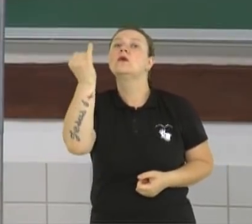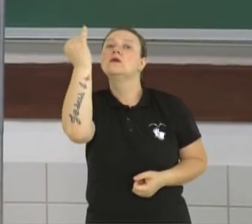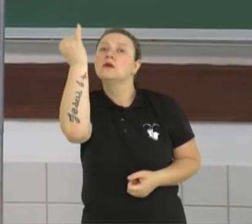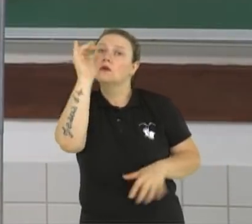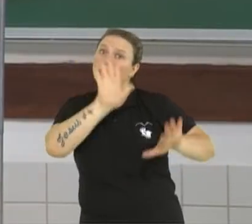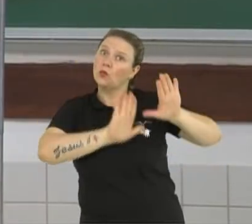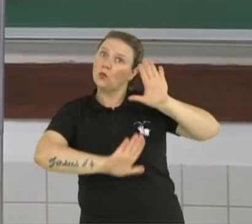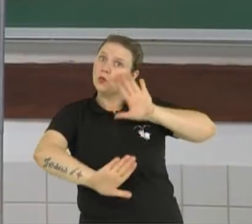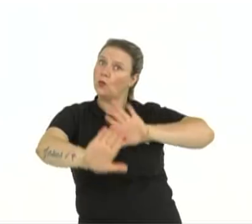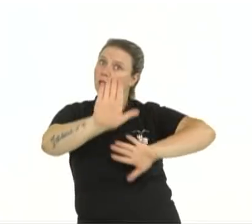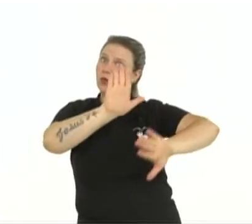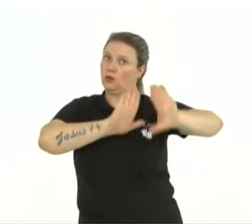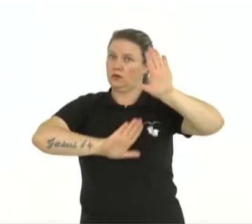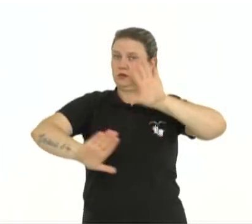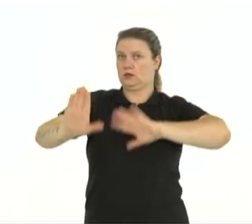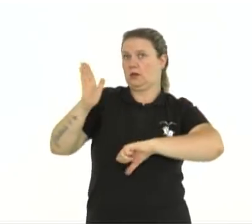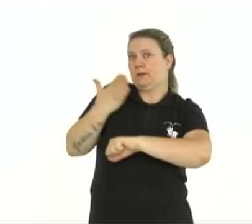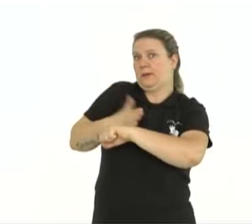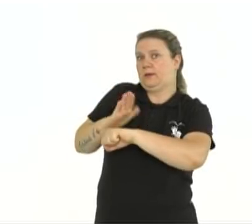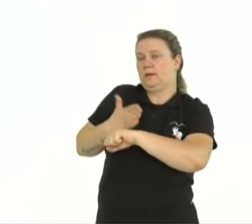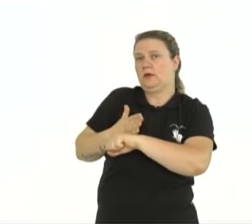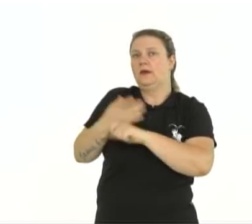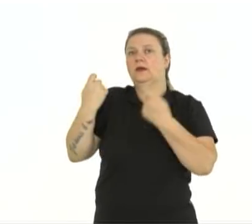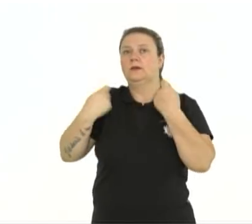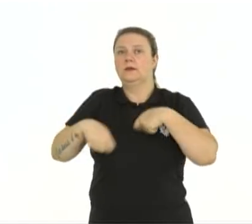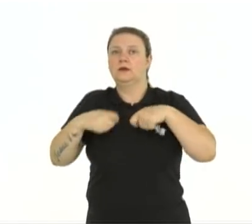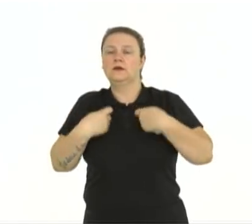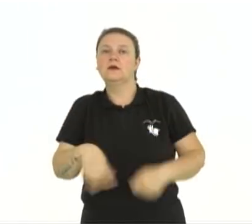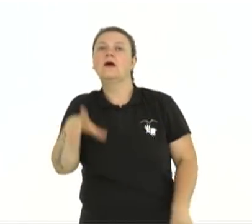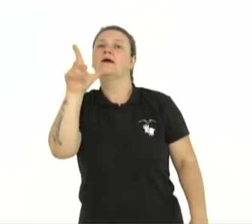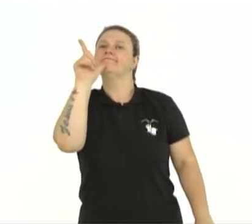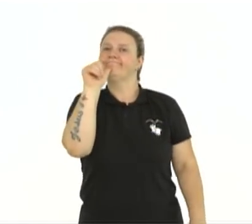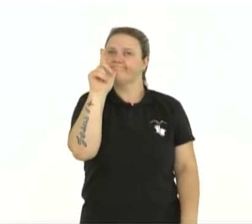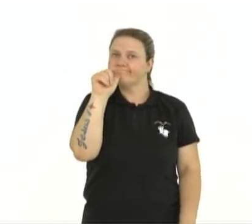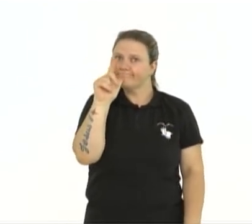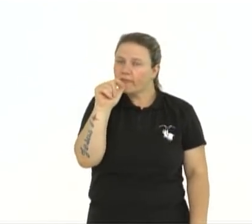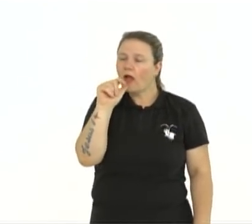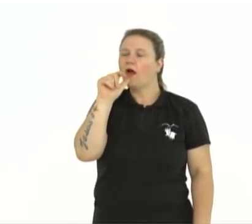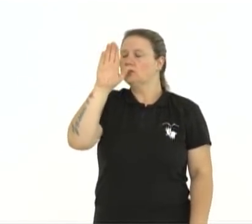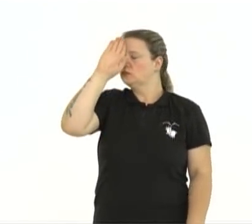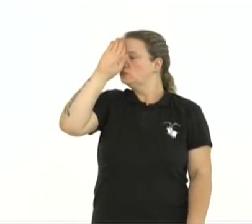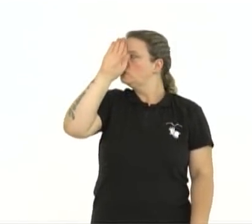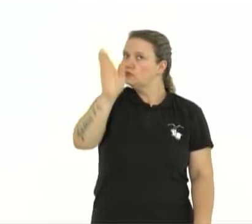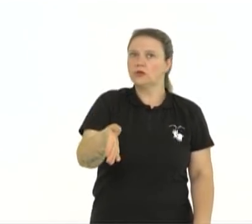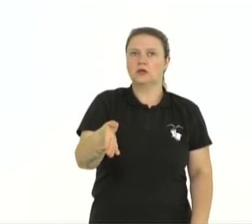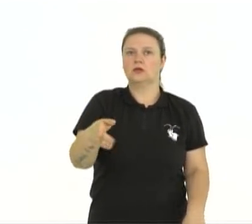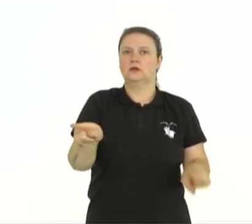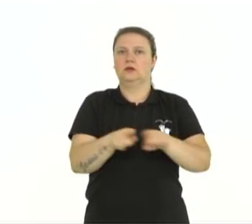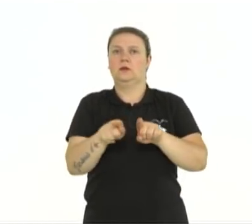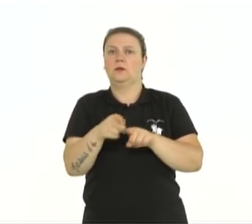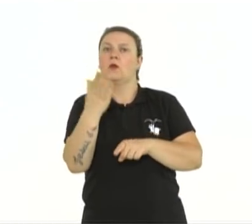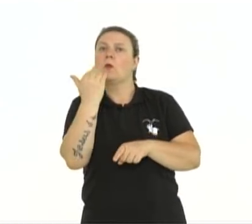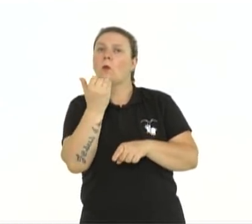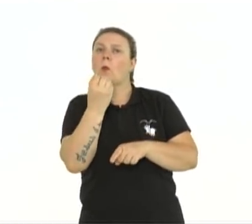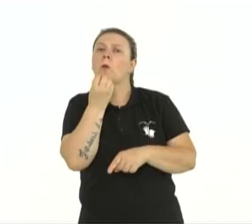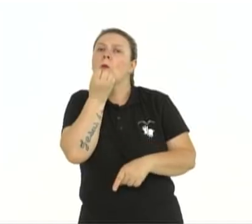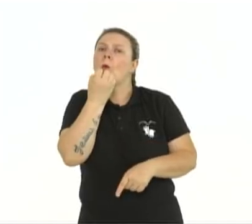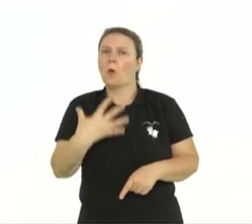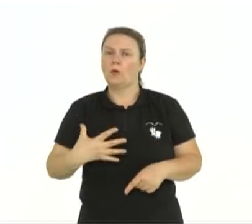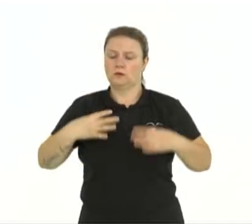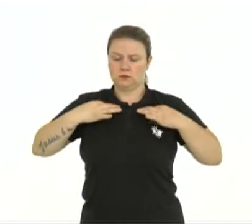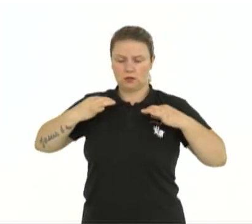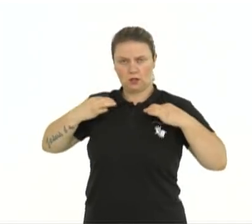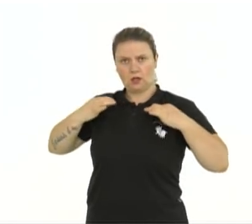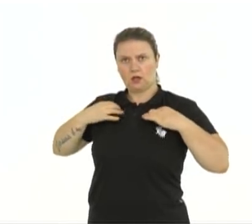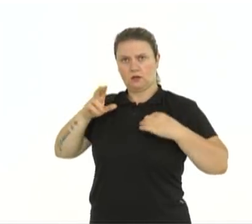a prática. Você tem que se hidratar, tá sempre bem hidratado, bem alimentado. As roupas que